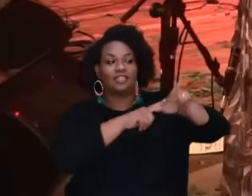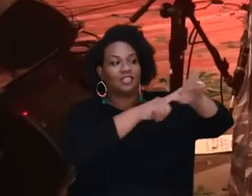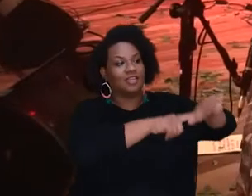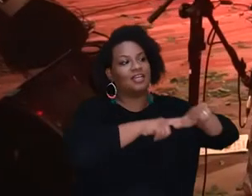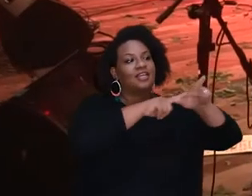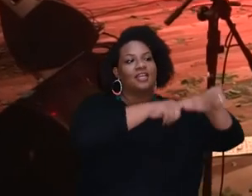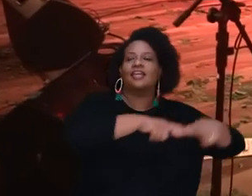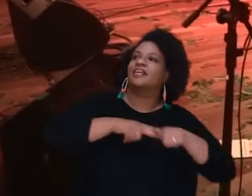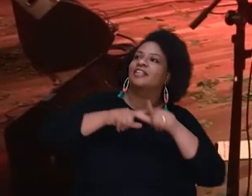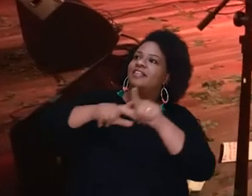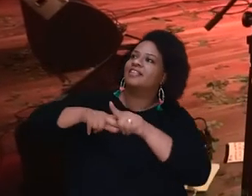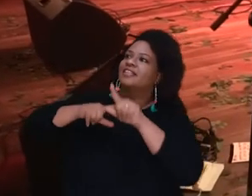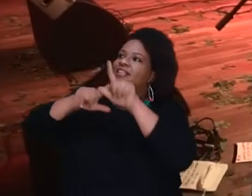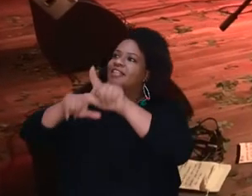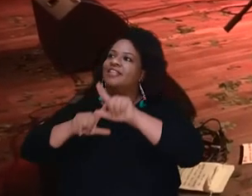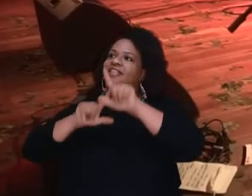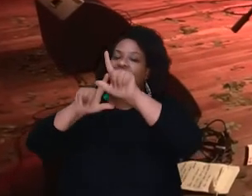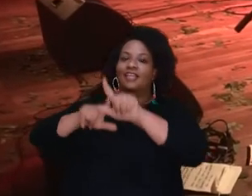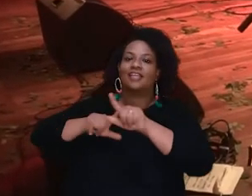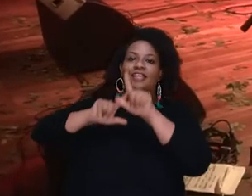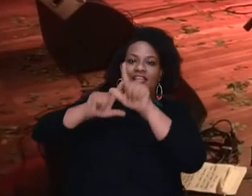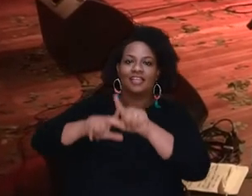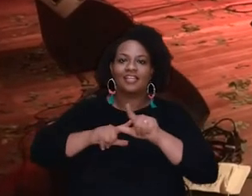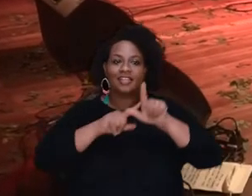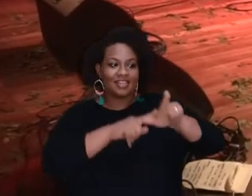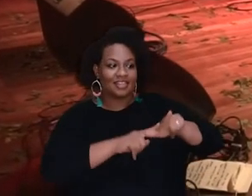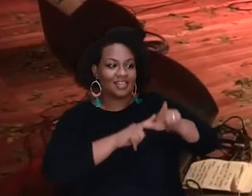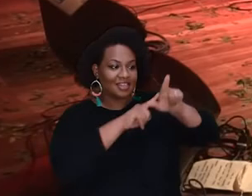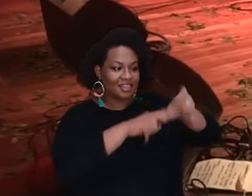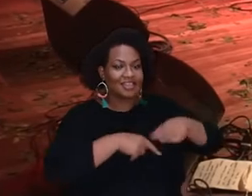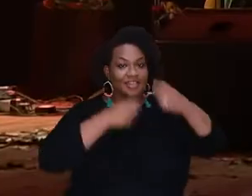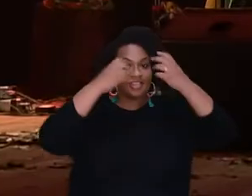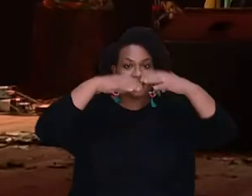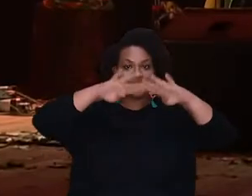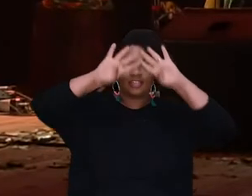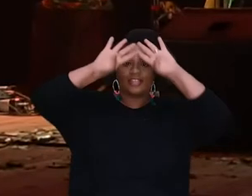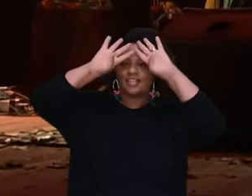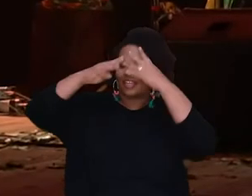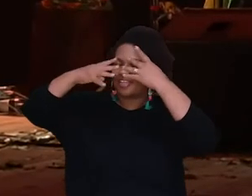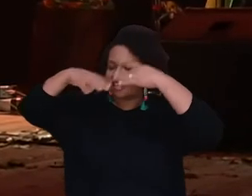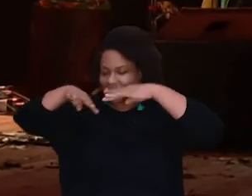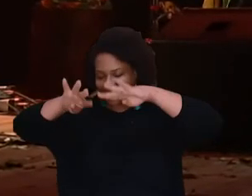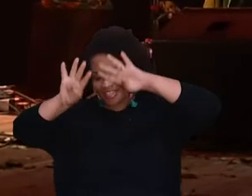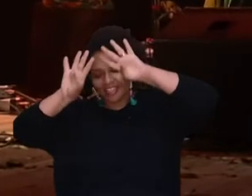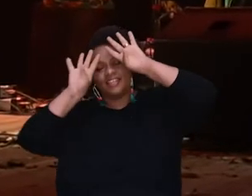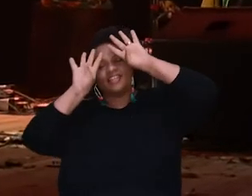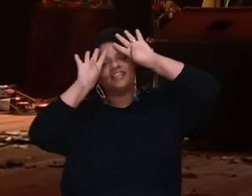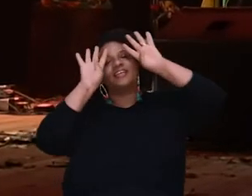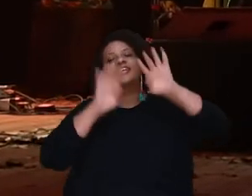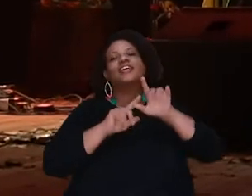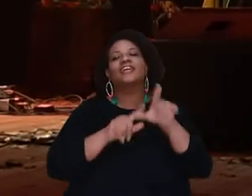Odé Comor, Odé, Odé Arerê, Odé Comor, Odé, Odé, Odé